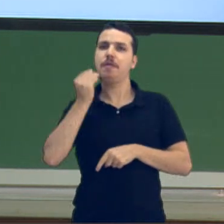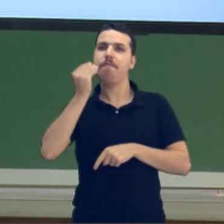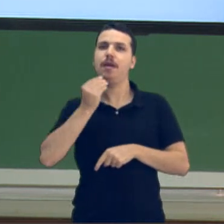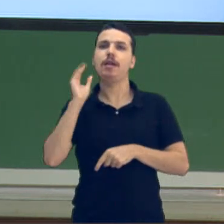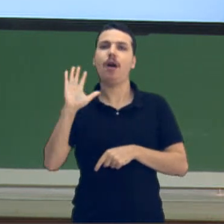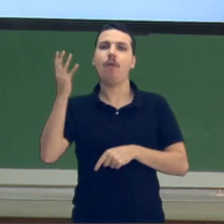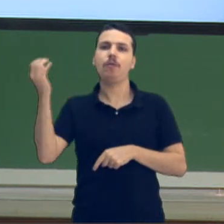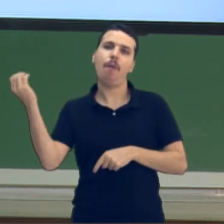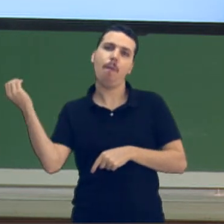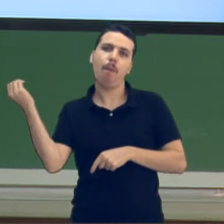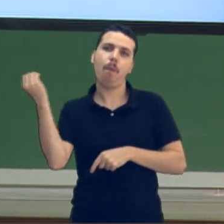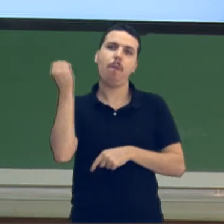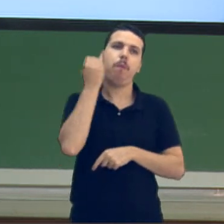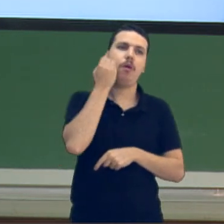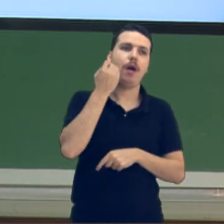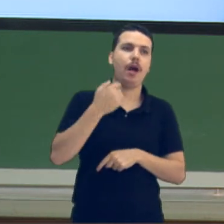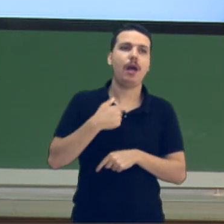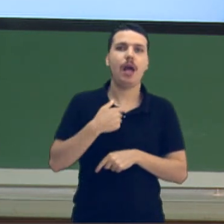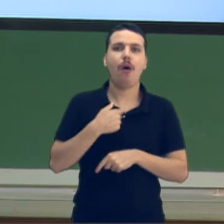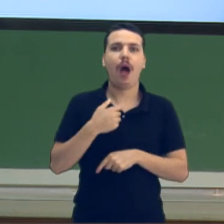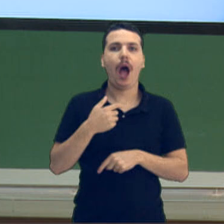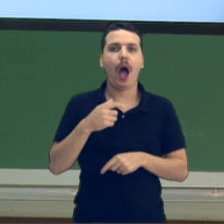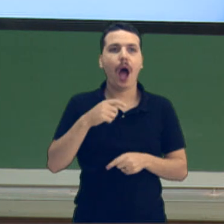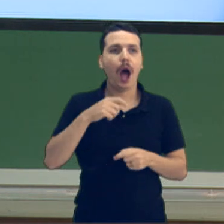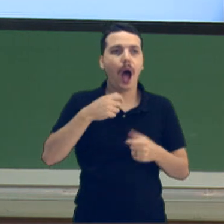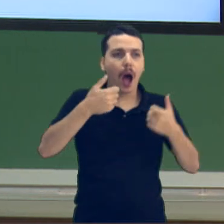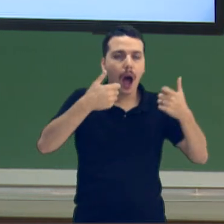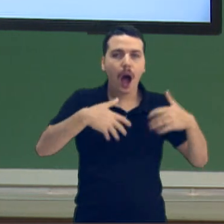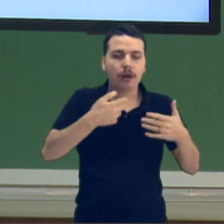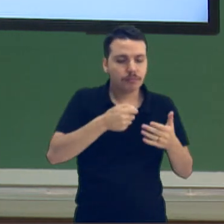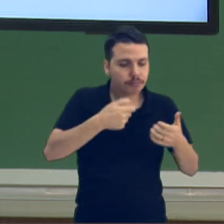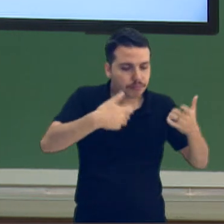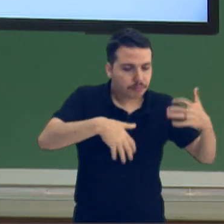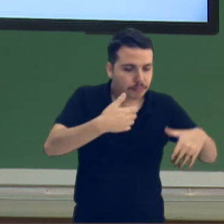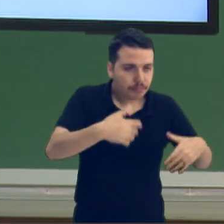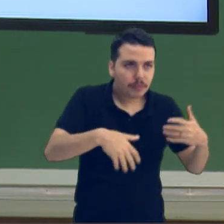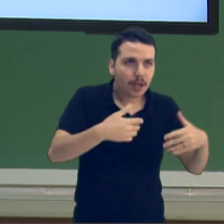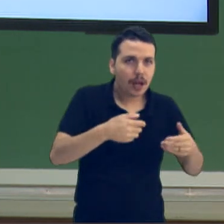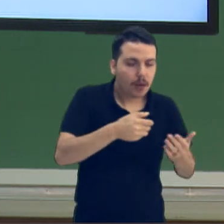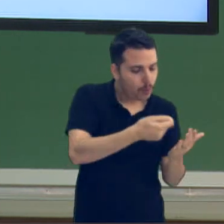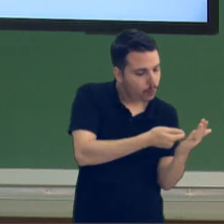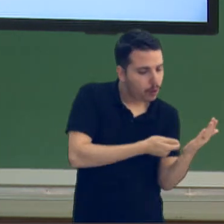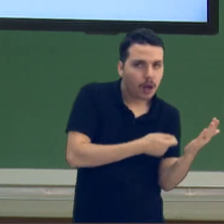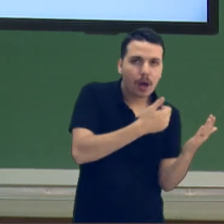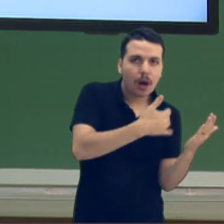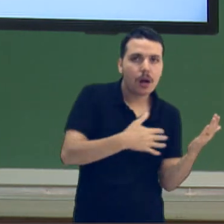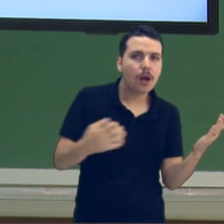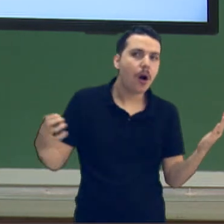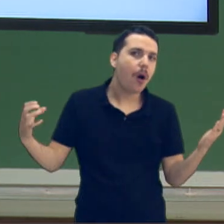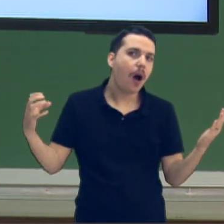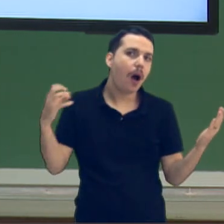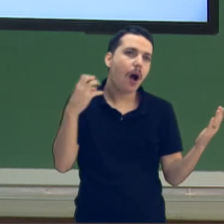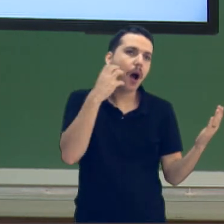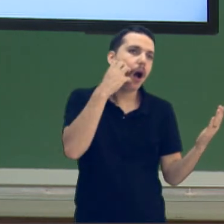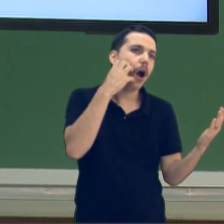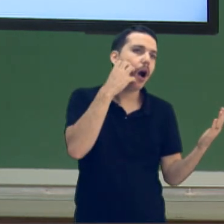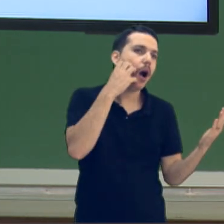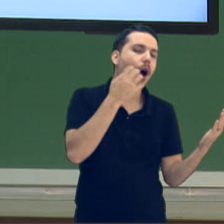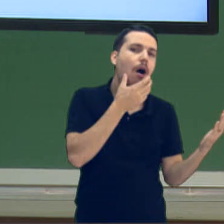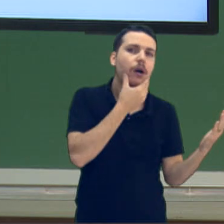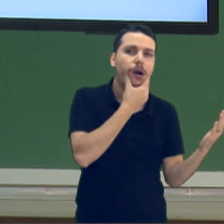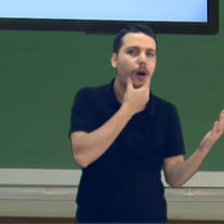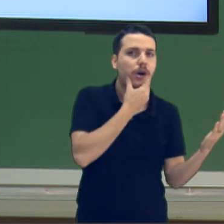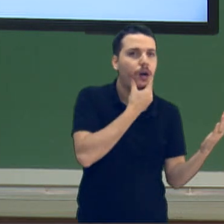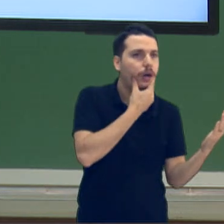levar uma bolada, eu estava com a boca aberta explicando para os alunos com a prancheta e recebi uma bolada.